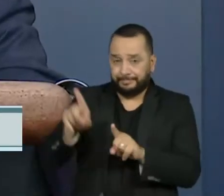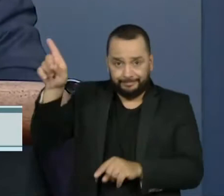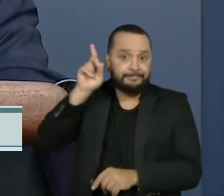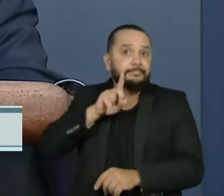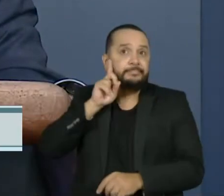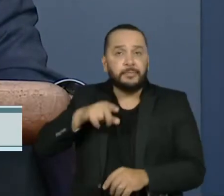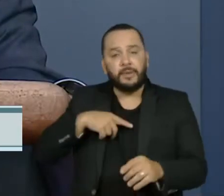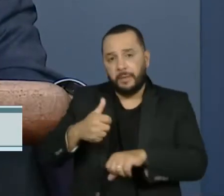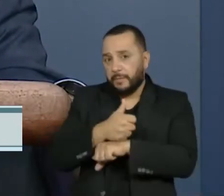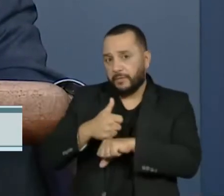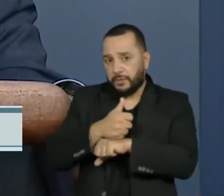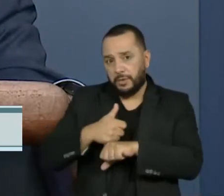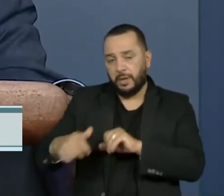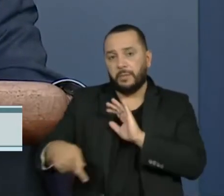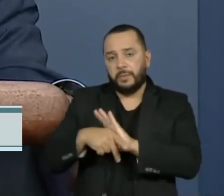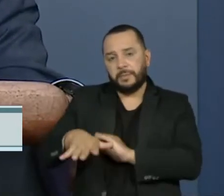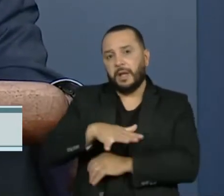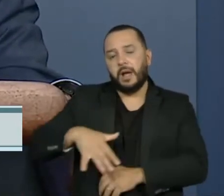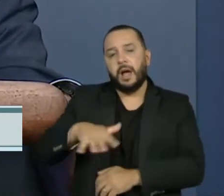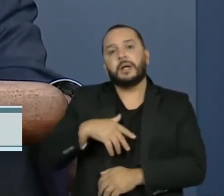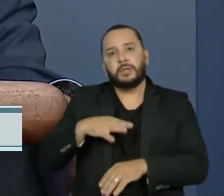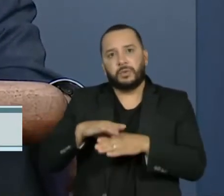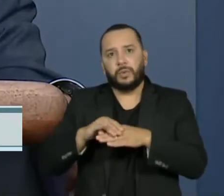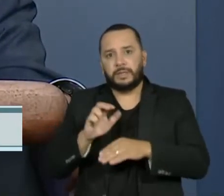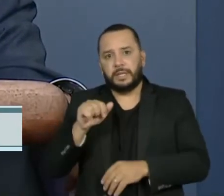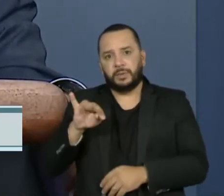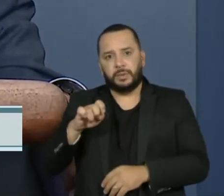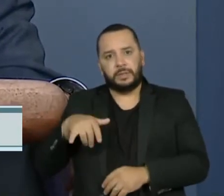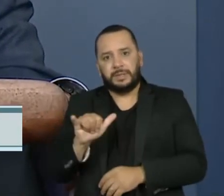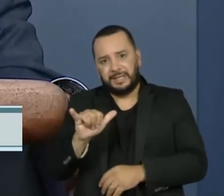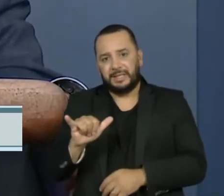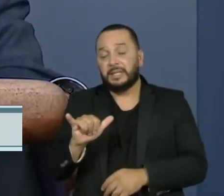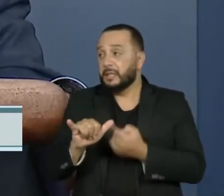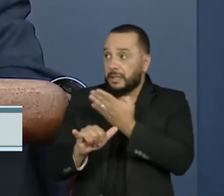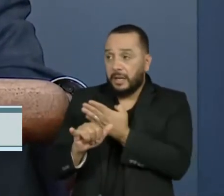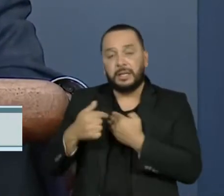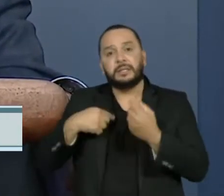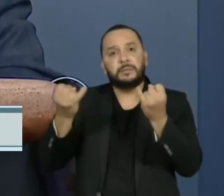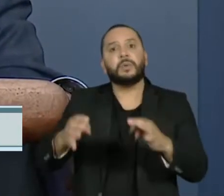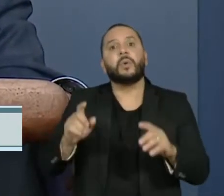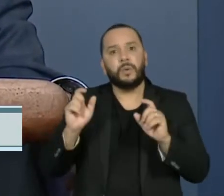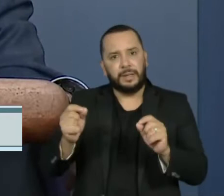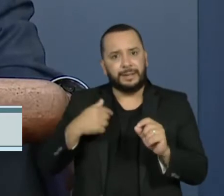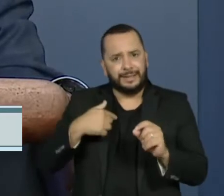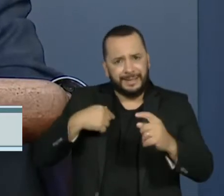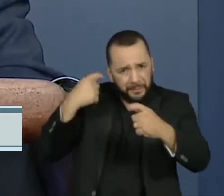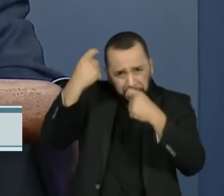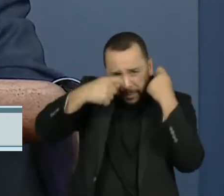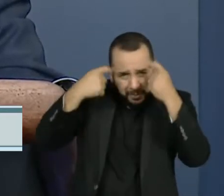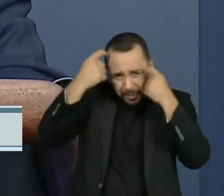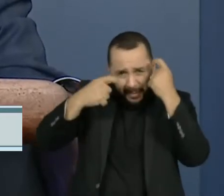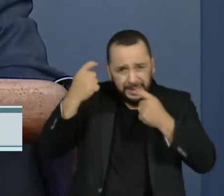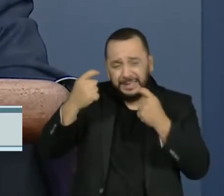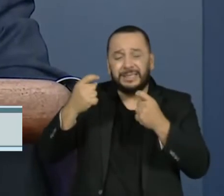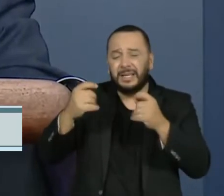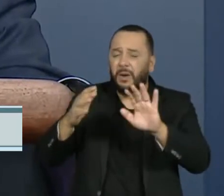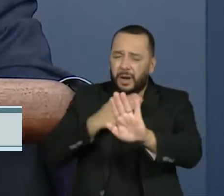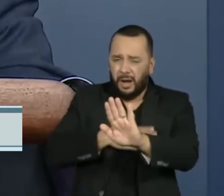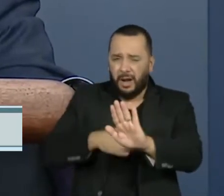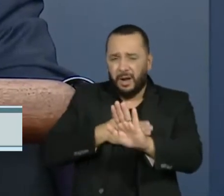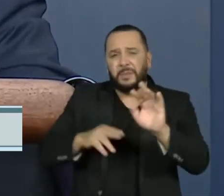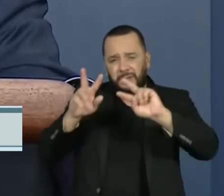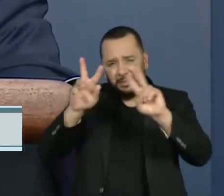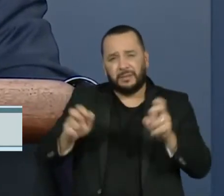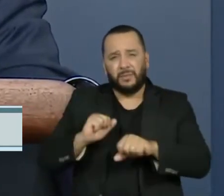o especialista em doenças infecciosas, Dr. Anthony Fauci, afirmou que deseja resolver as preocupações sobre uma vacina contra o